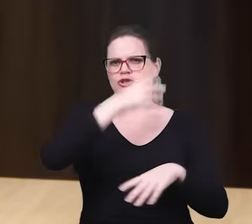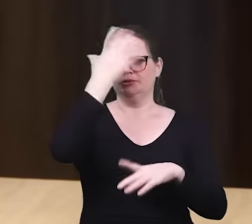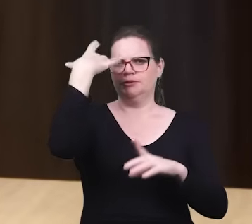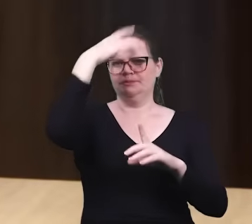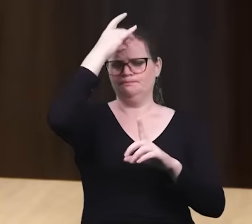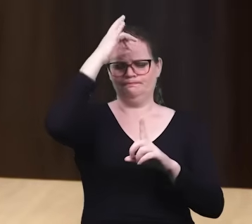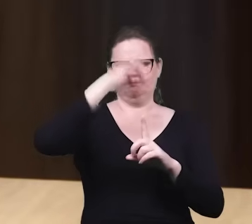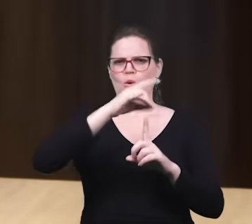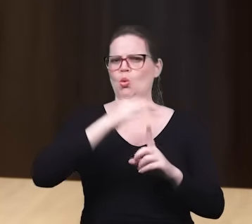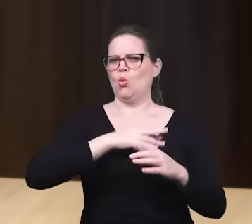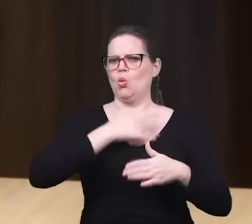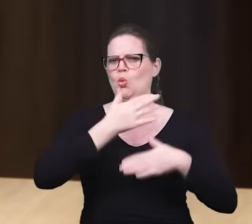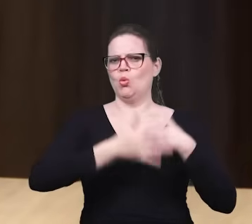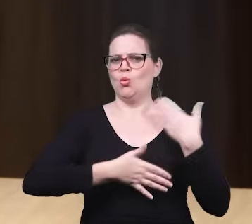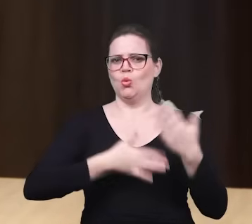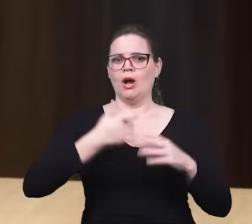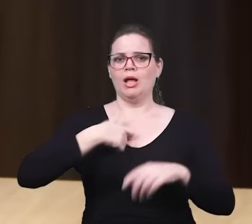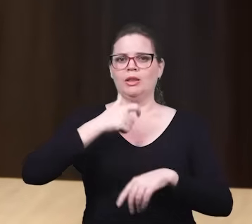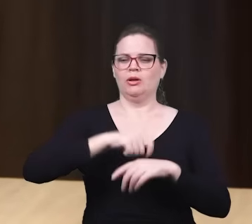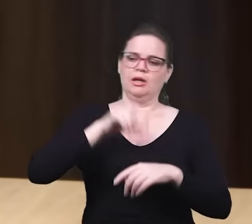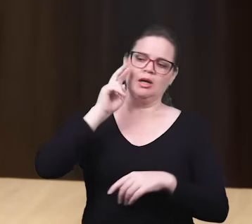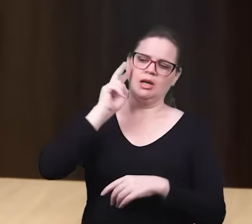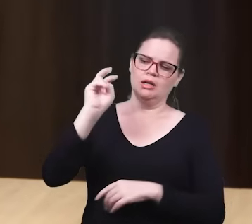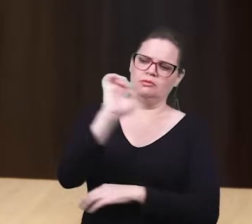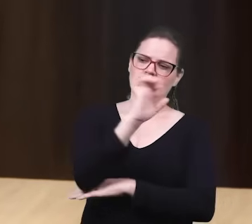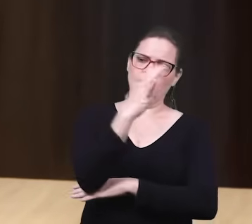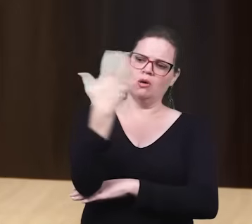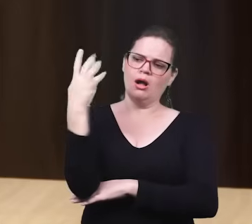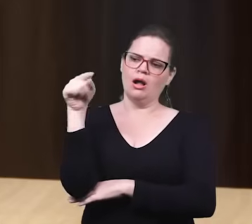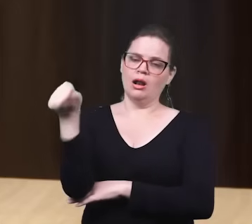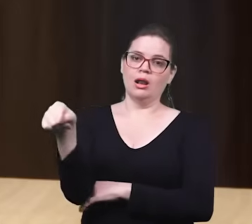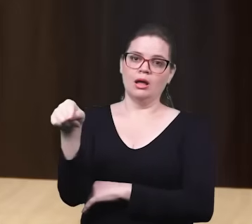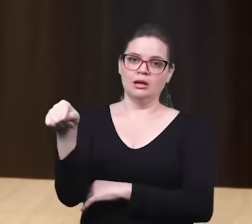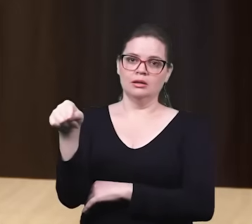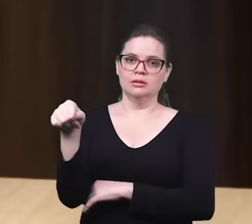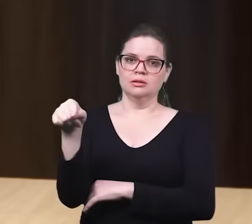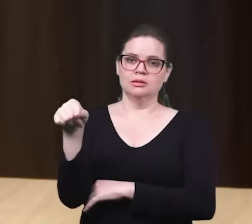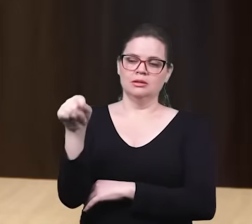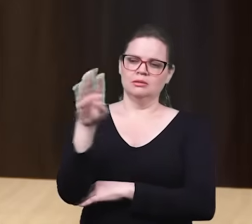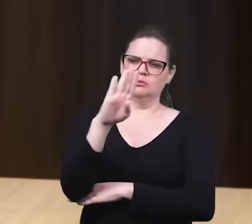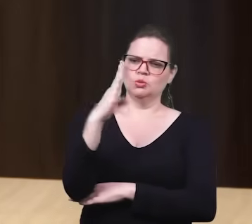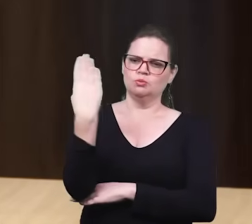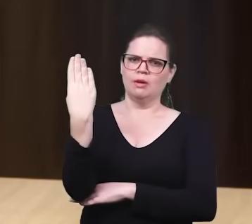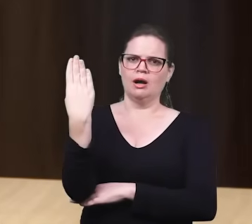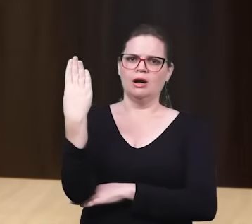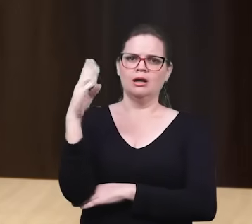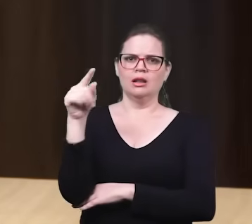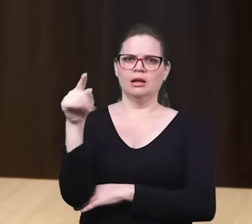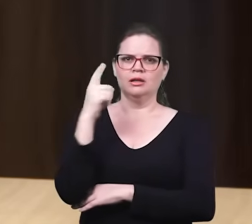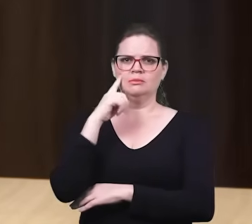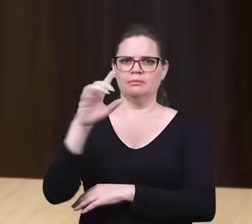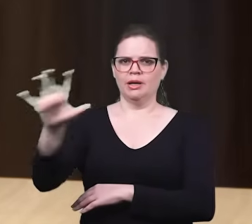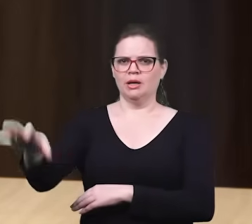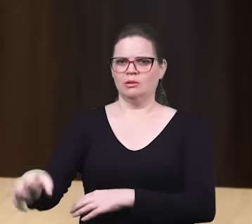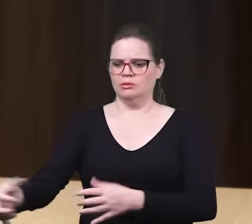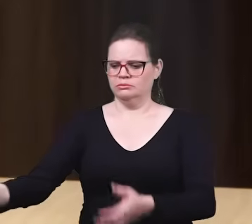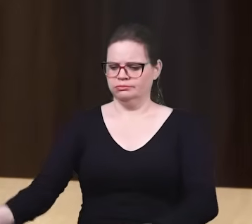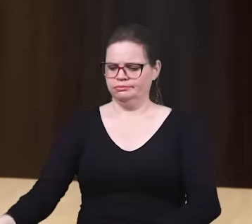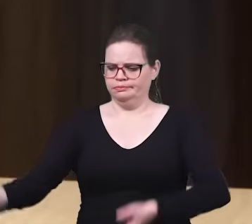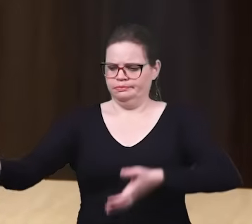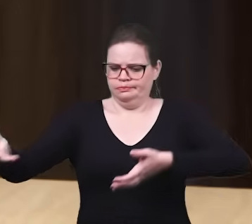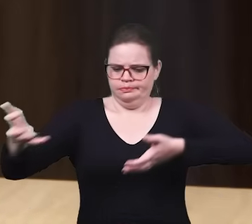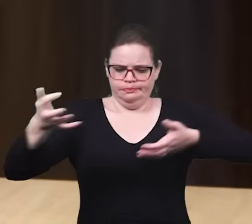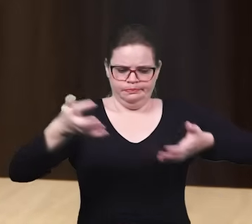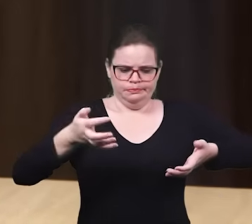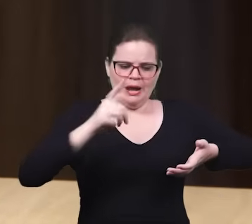foi movido pelo Espírito Santo. Quando ele viu aquele lenho, ele foi movido pelo Espírito Santo a quê? A pegar aquele lenho e lançar